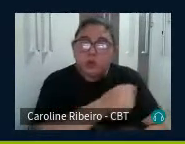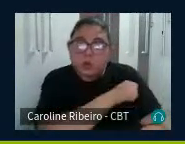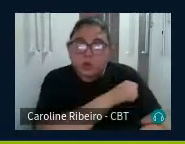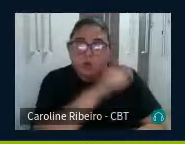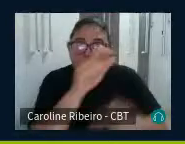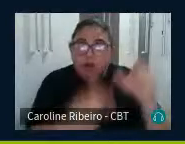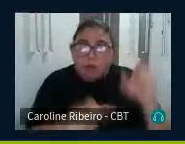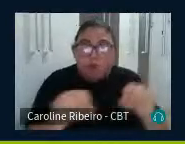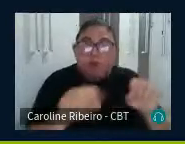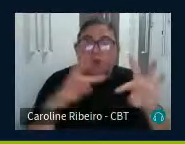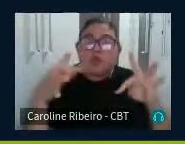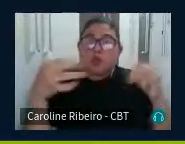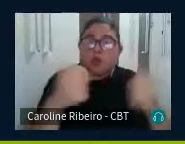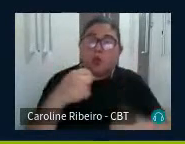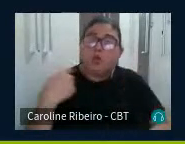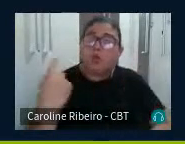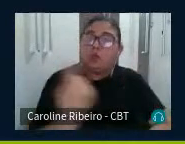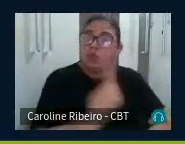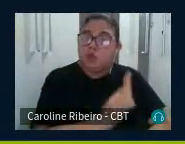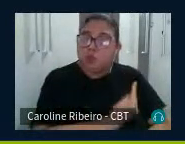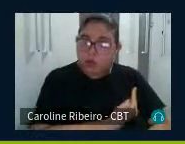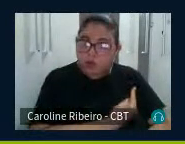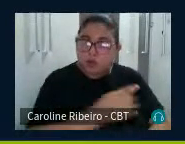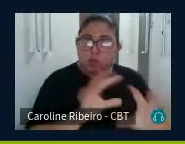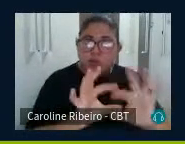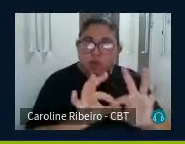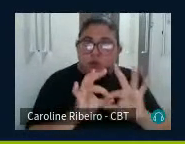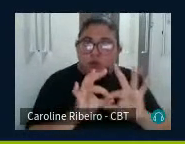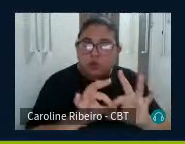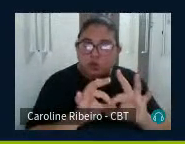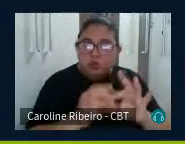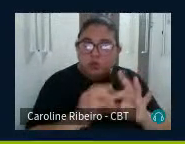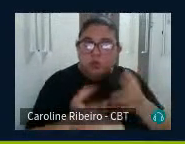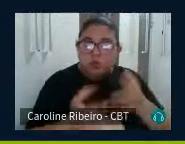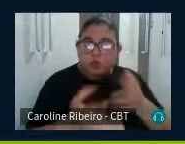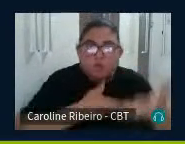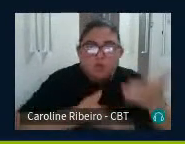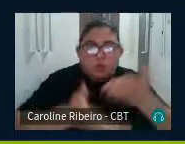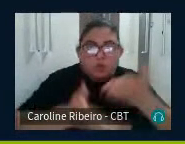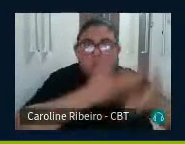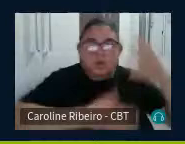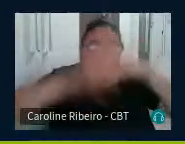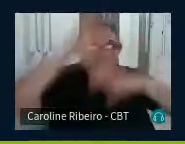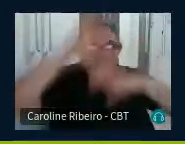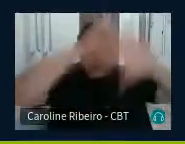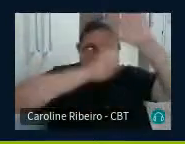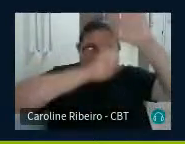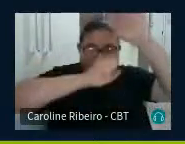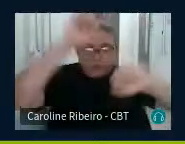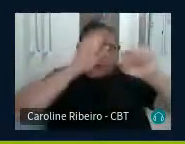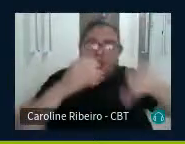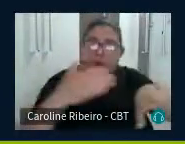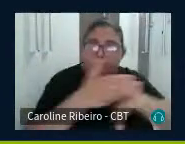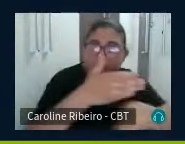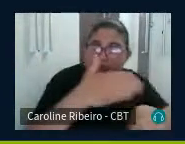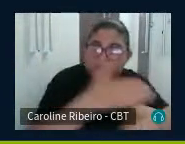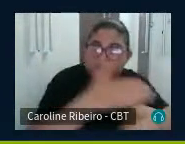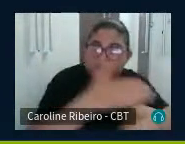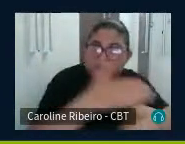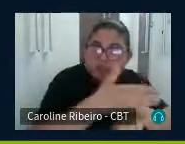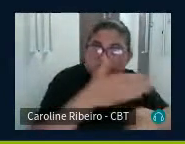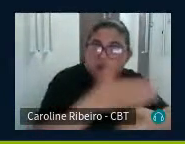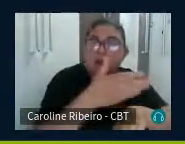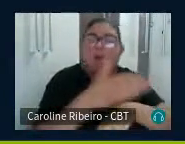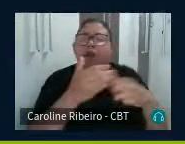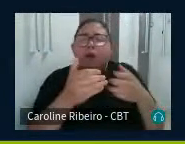Quem? Todos nós, todos juntos, interagindo, aprendendo, participando, sem